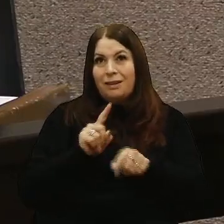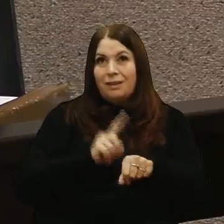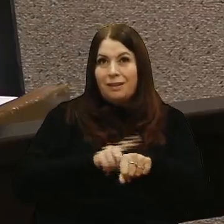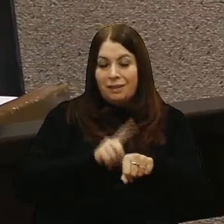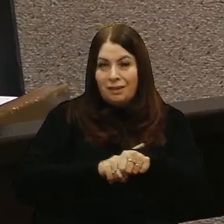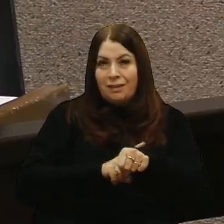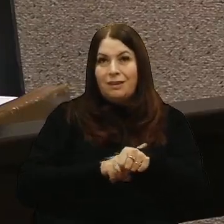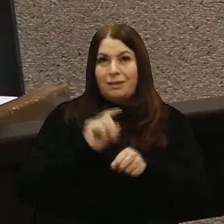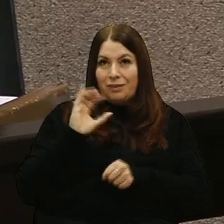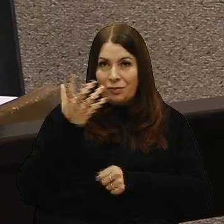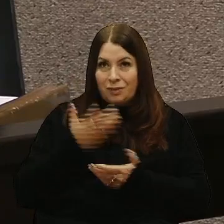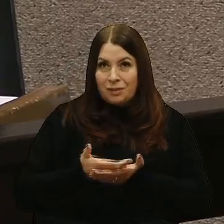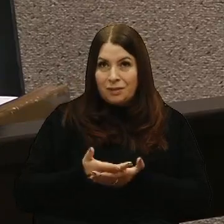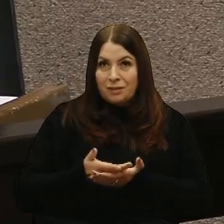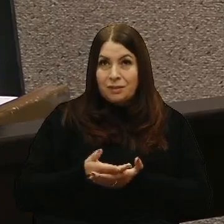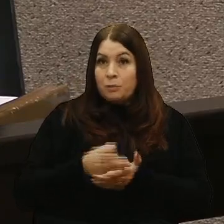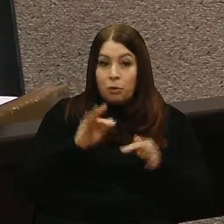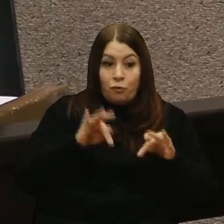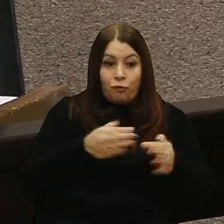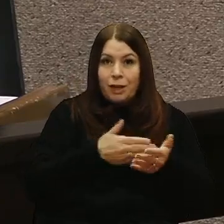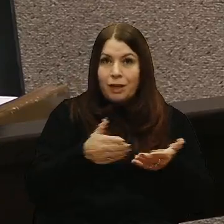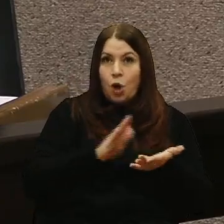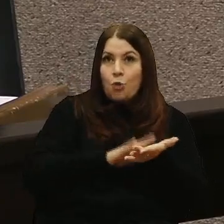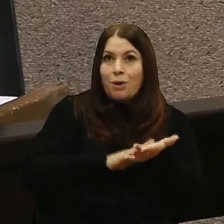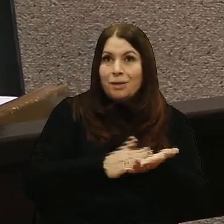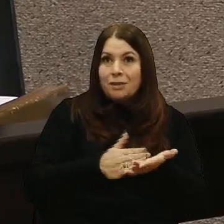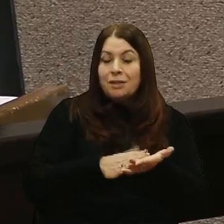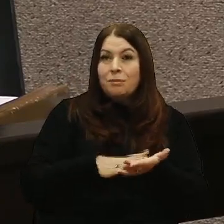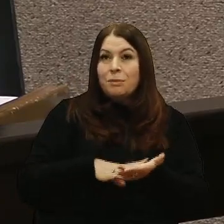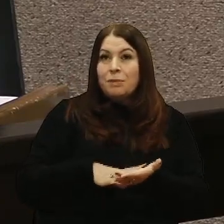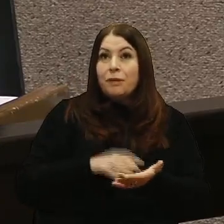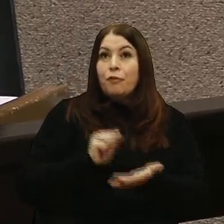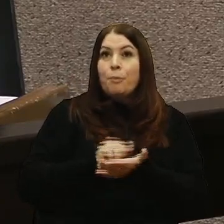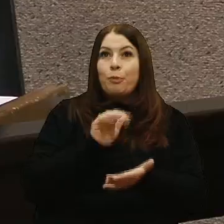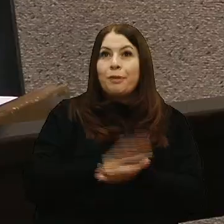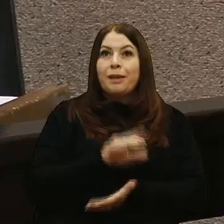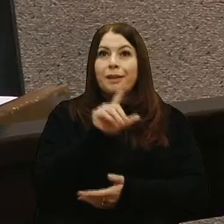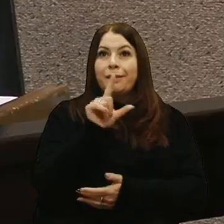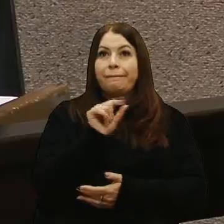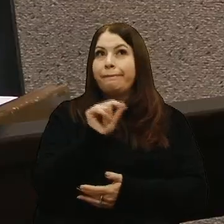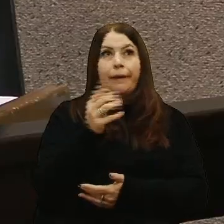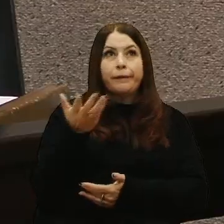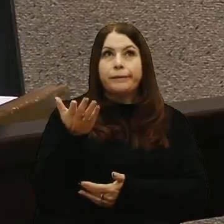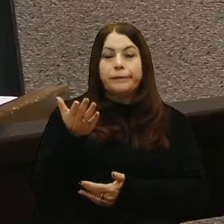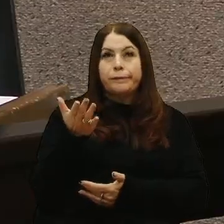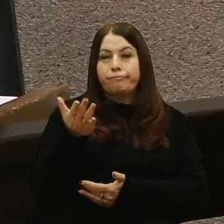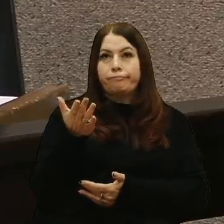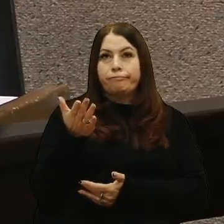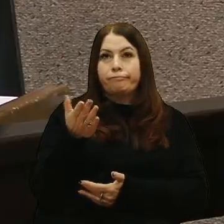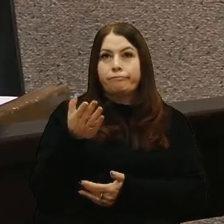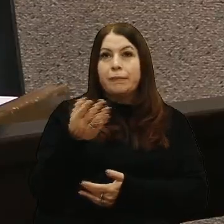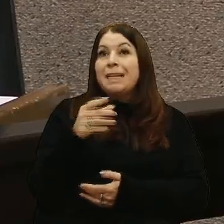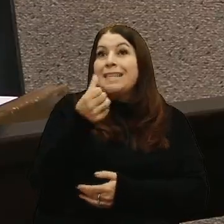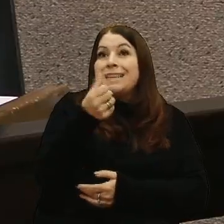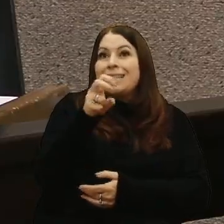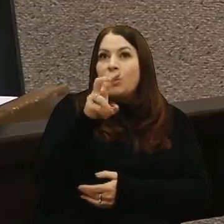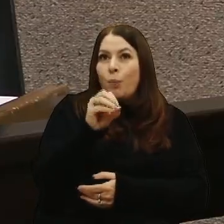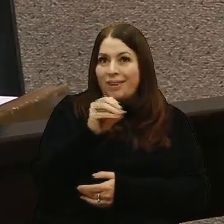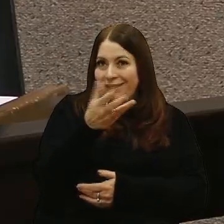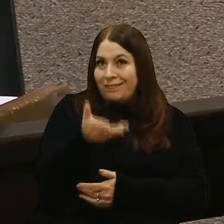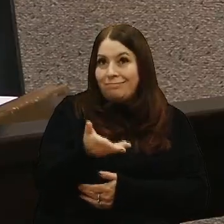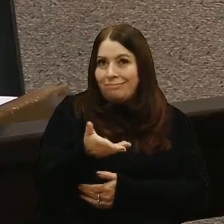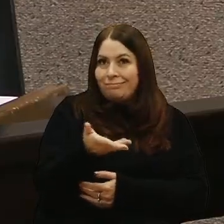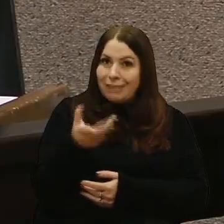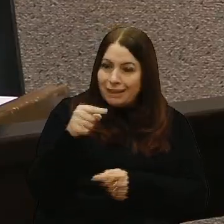vai acontecer. Ou daqui a pouco já acabou a cobrança, mas ele foi multado 10 para as 7 da noite. Então,